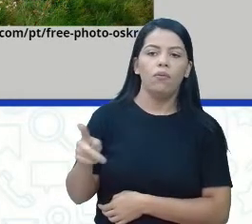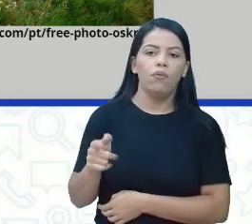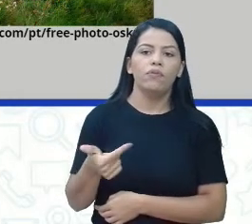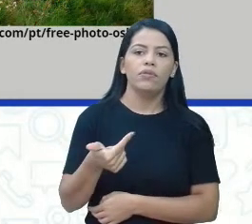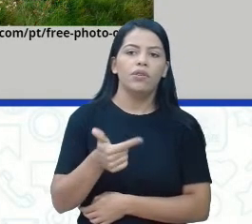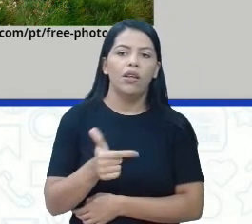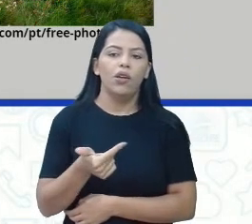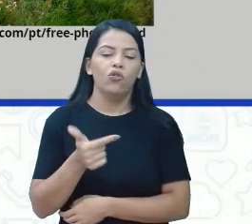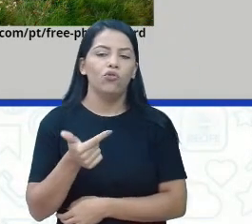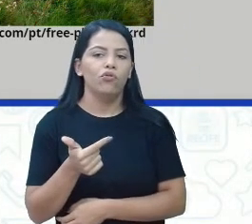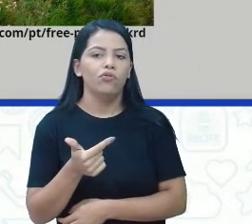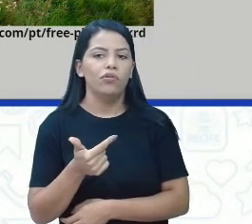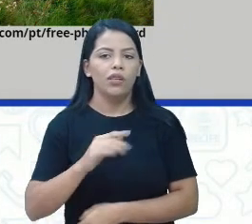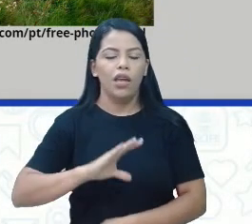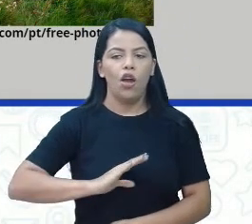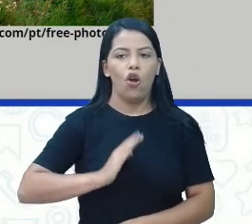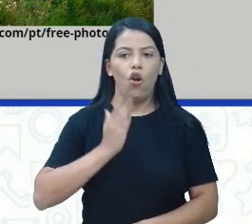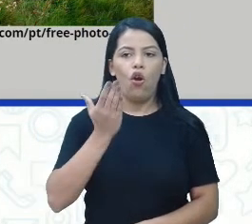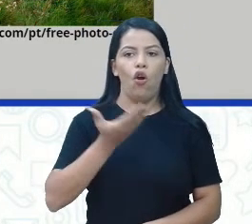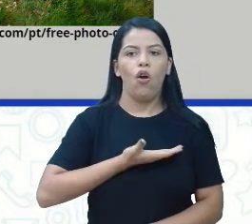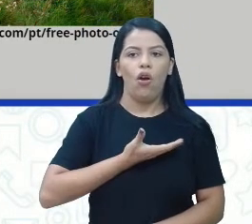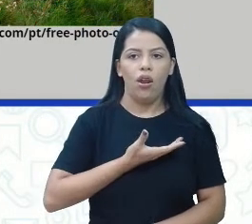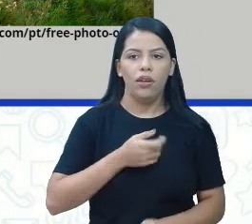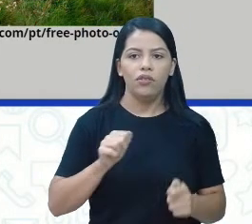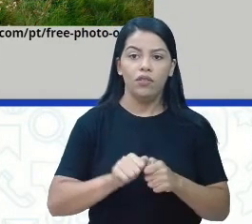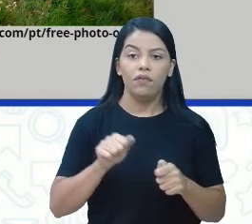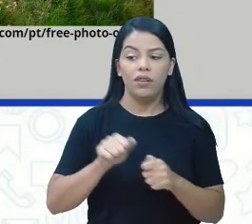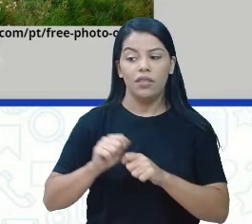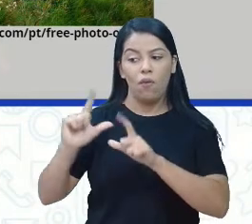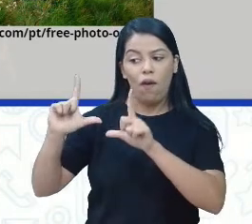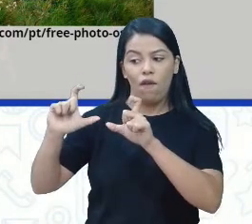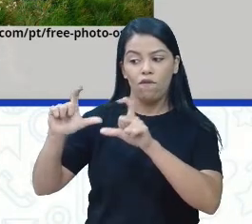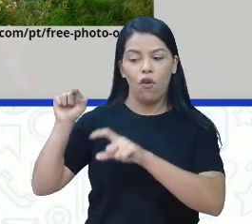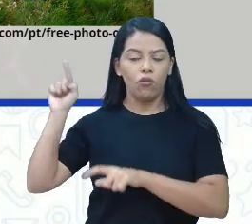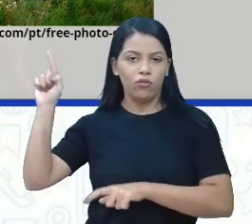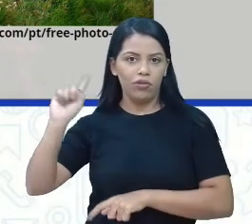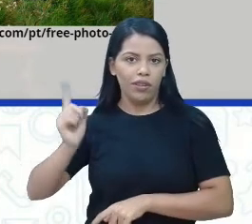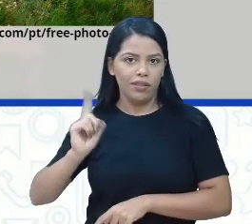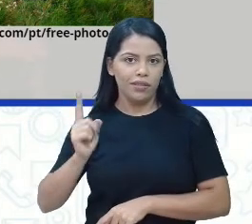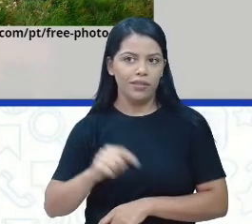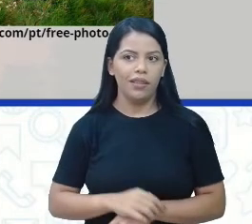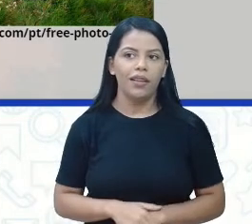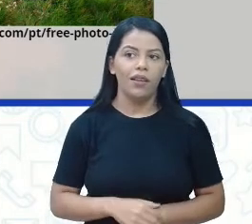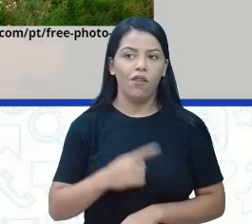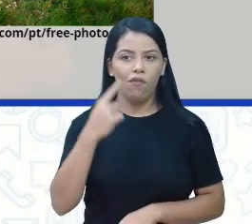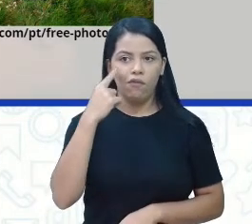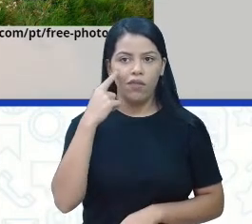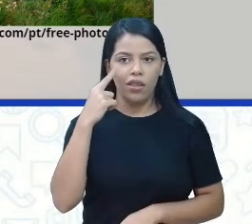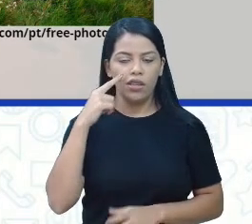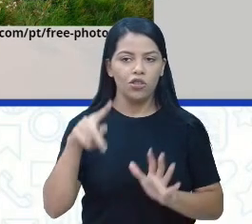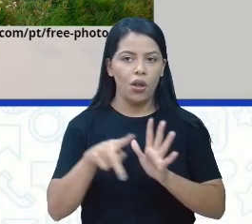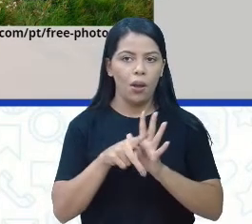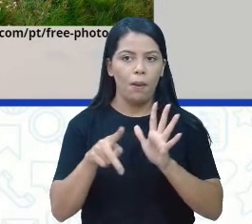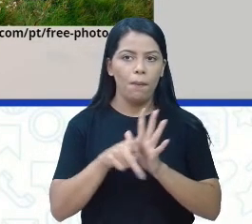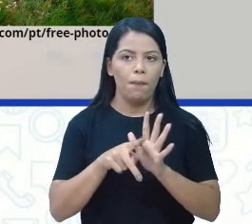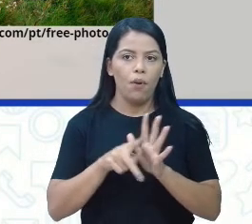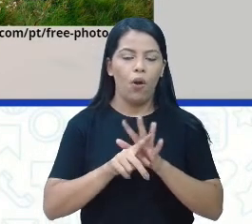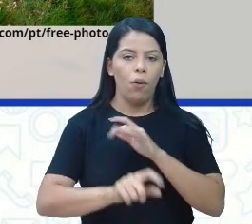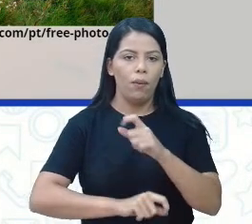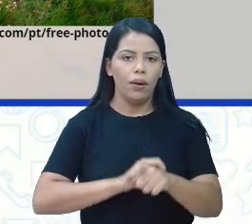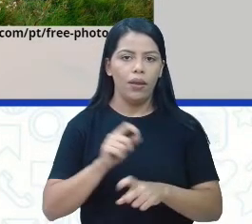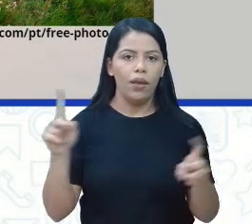tinha coragem de tirar uma foto dessa não, viu? É justamente marcas da erosão eólica, que é a questão do